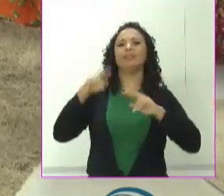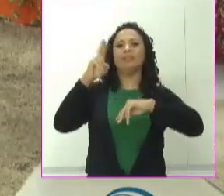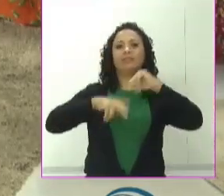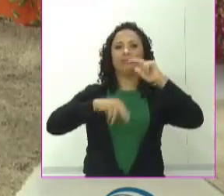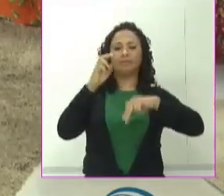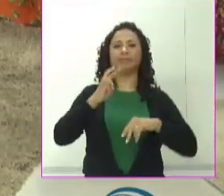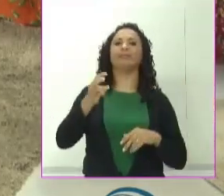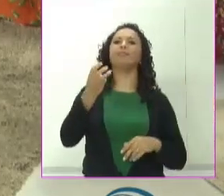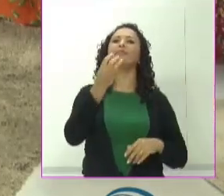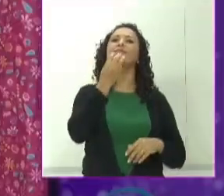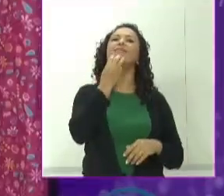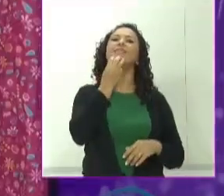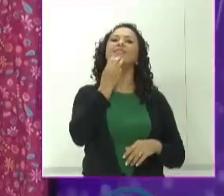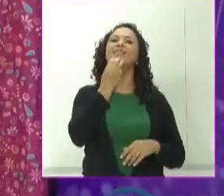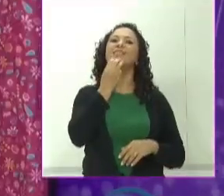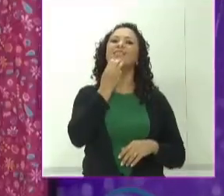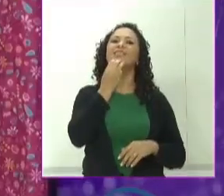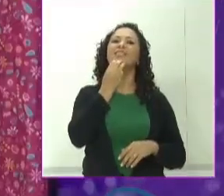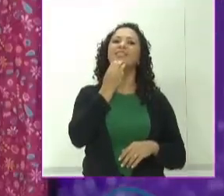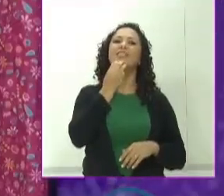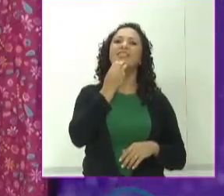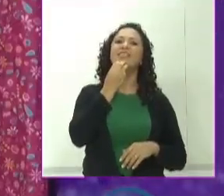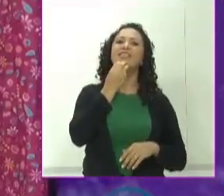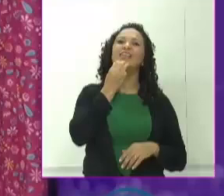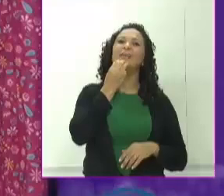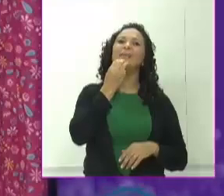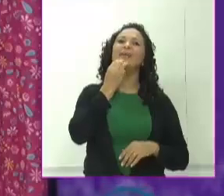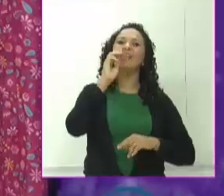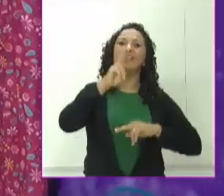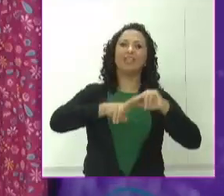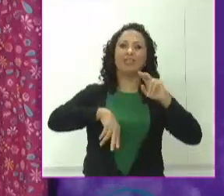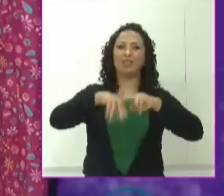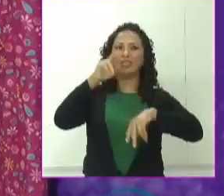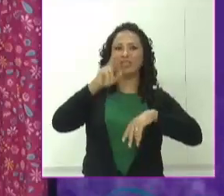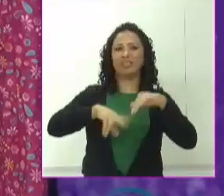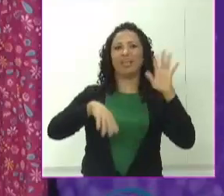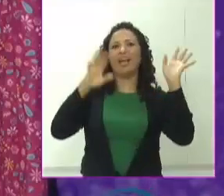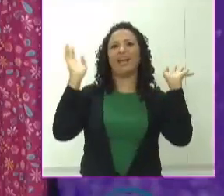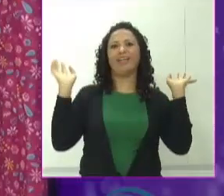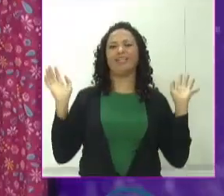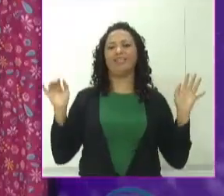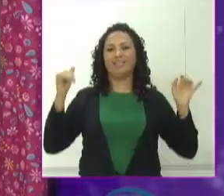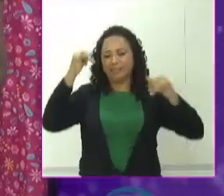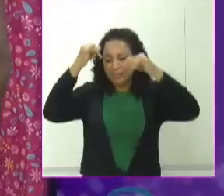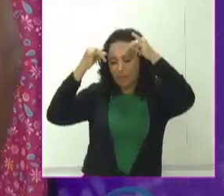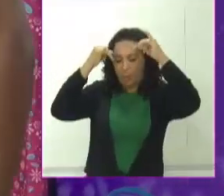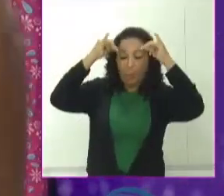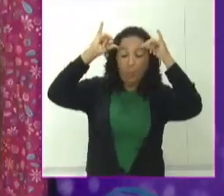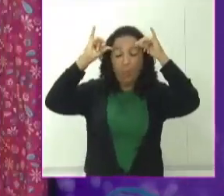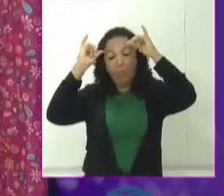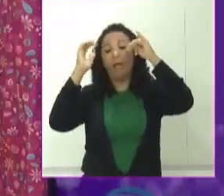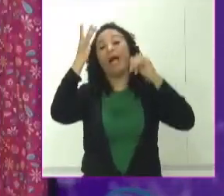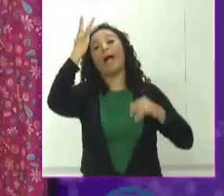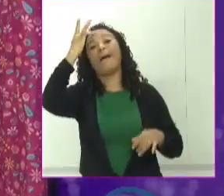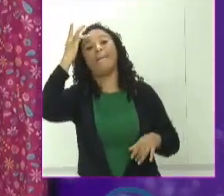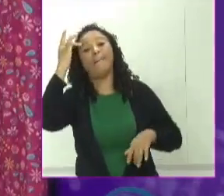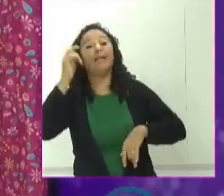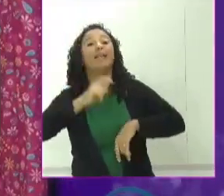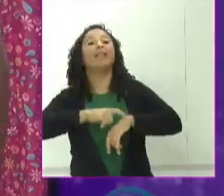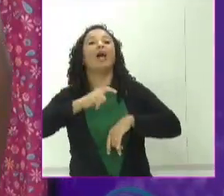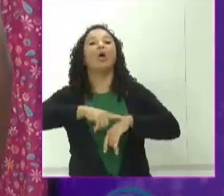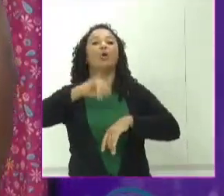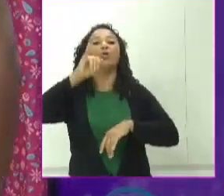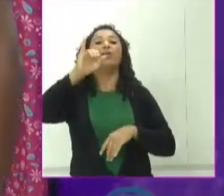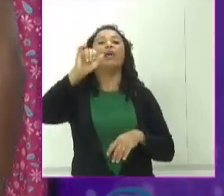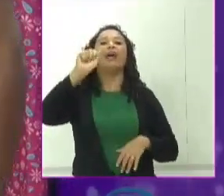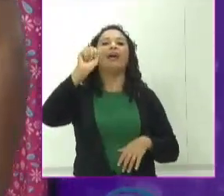Hoje estamos aqui... Arraial não, Mariano Junino, que é Mariano Junino, desculpa. E o boi, amanhã esse boi vai estar no esquenta do Yacht Clube